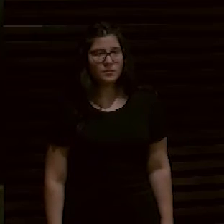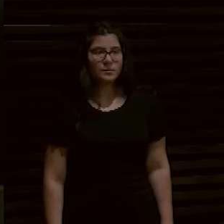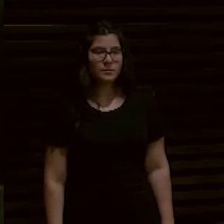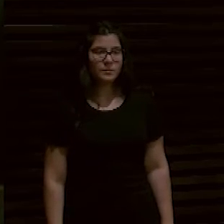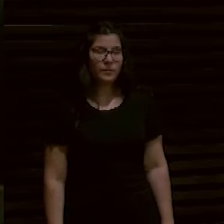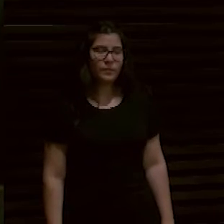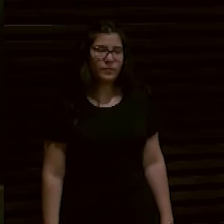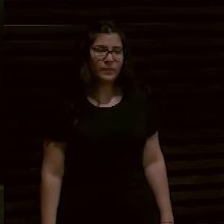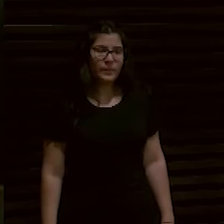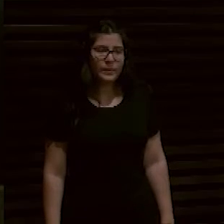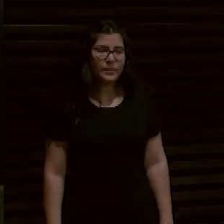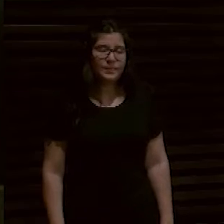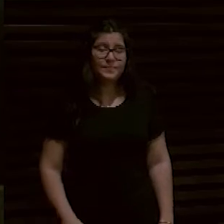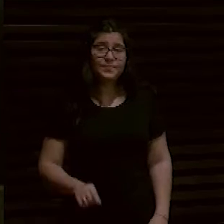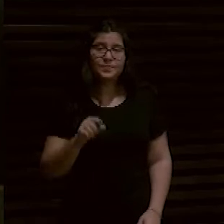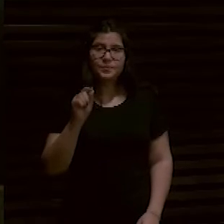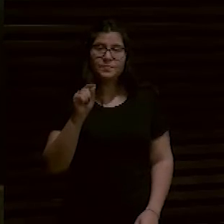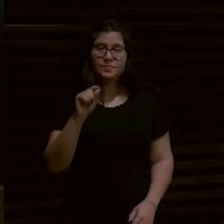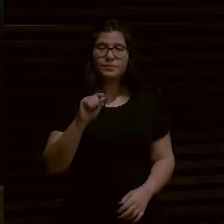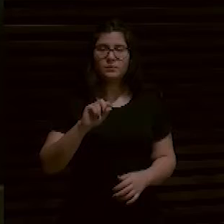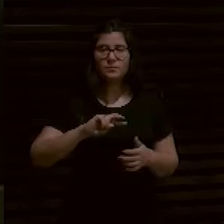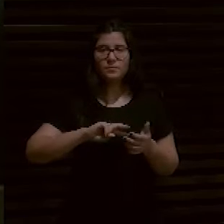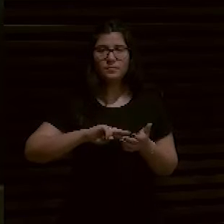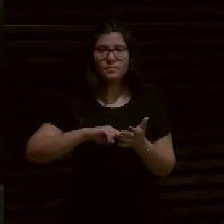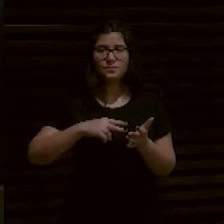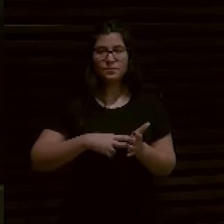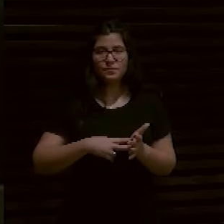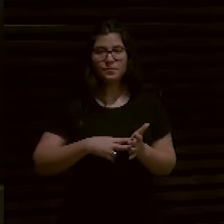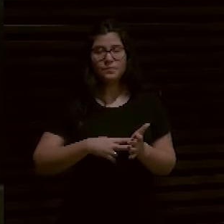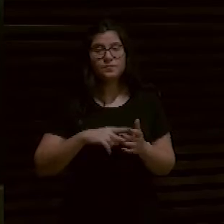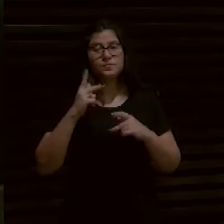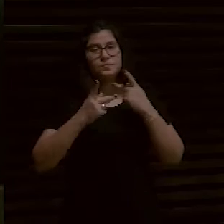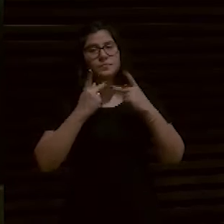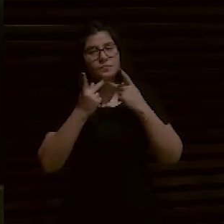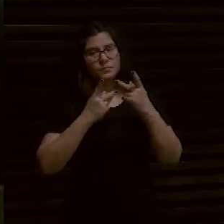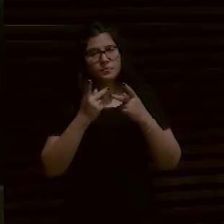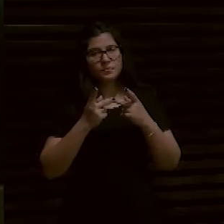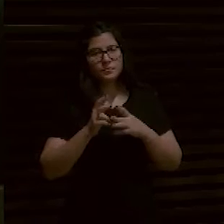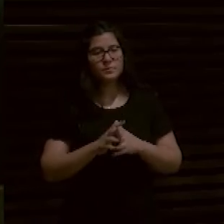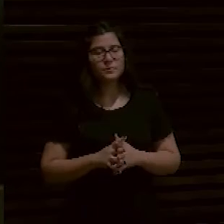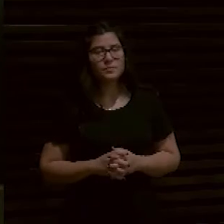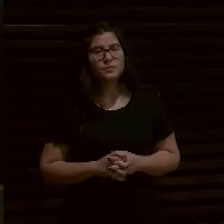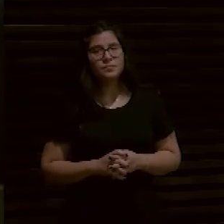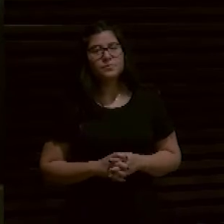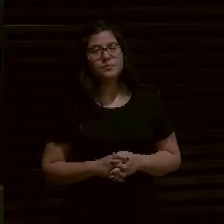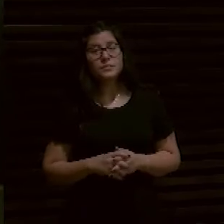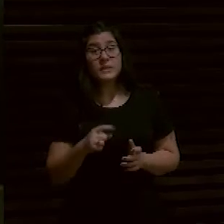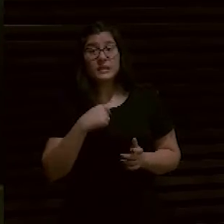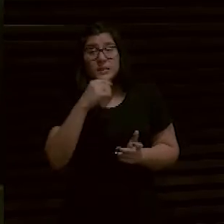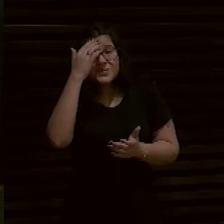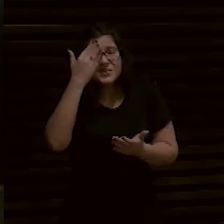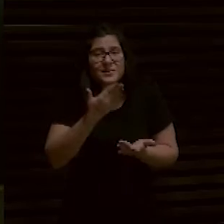13. O que é esse bem? Olha o que diz Davi aqui. Eu creio